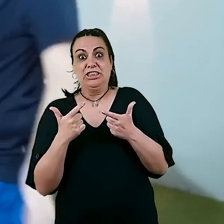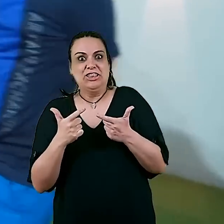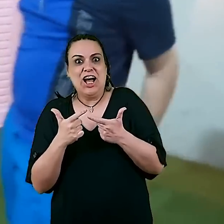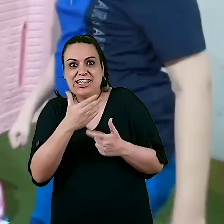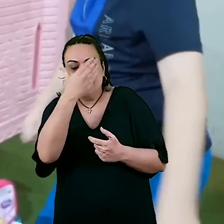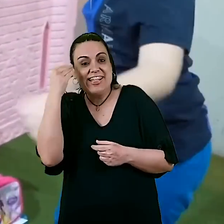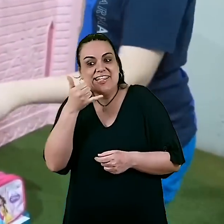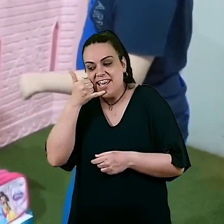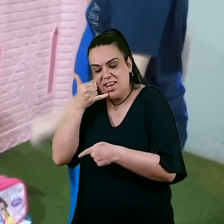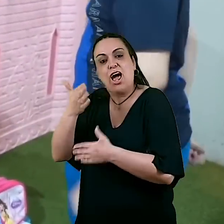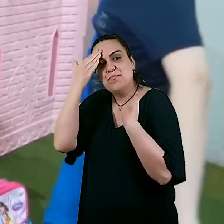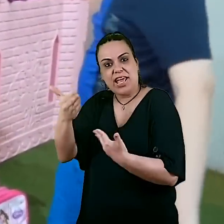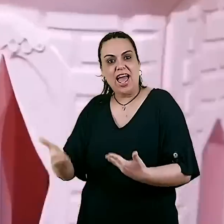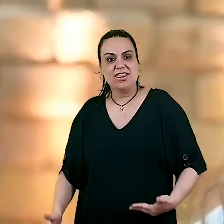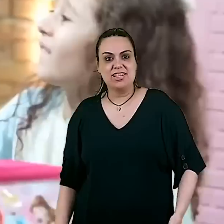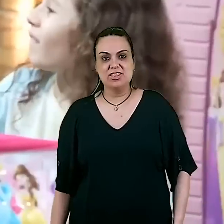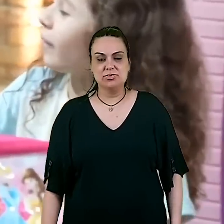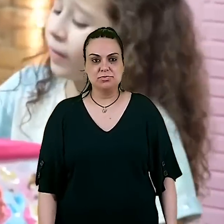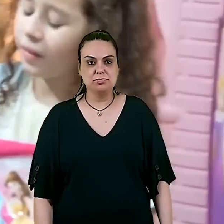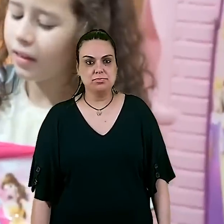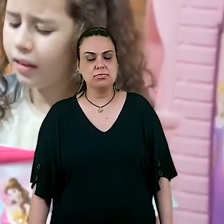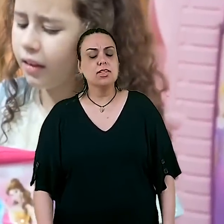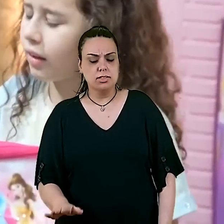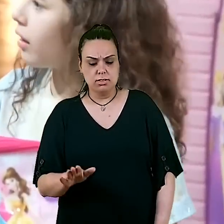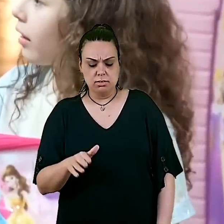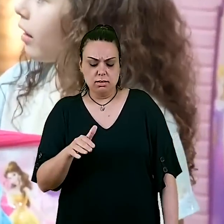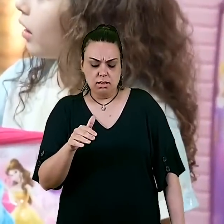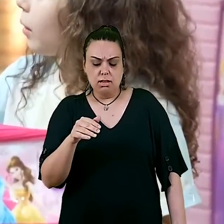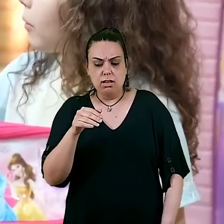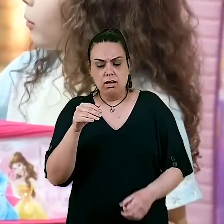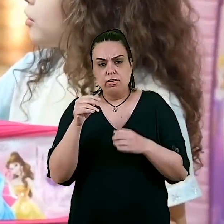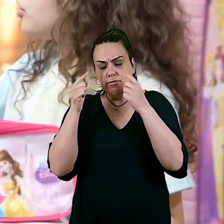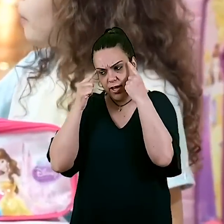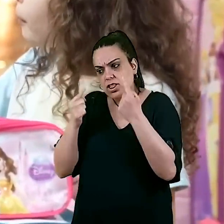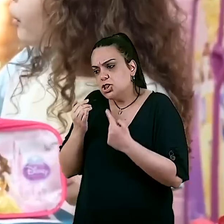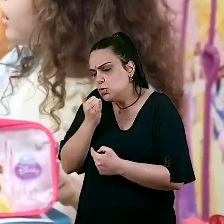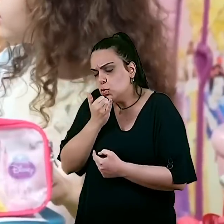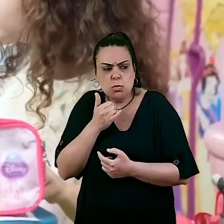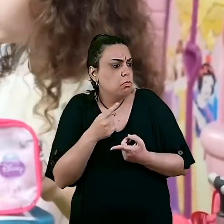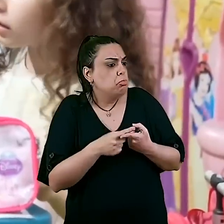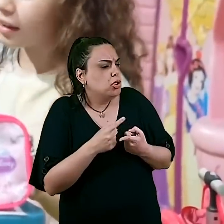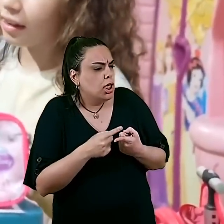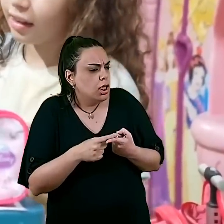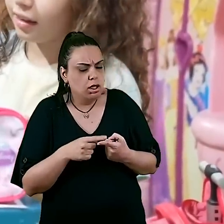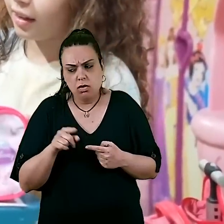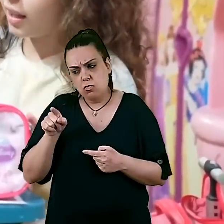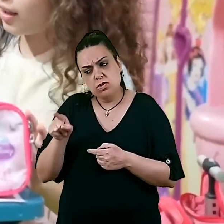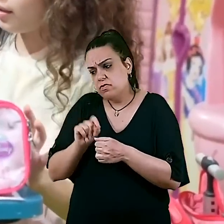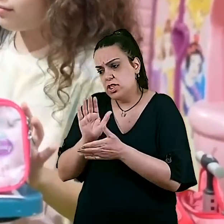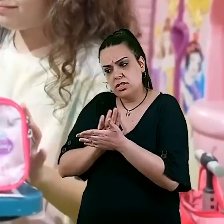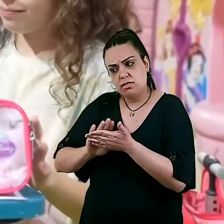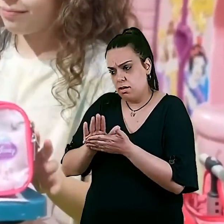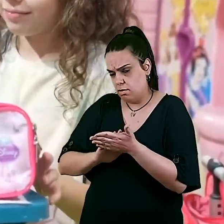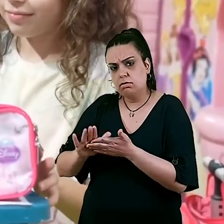Ainda mais deixou o celular dela aqui. Obrigada. Ei, Valentina, desculpa. Desculpa por quê? Você não fez